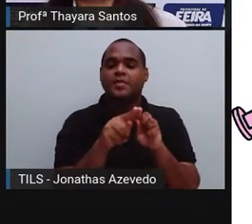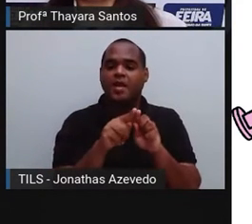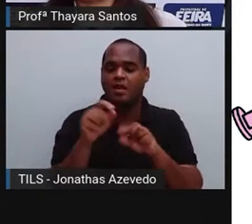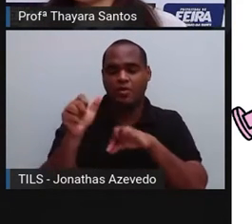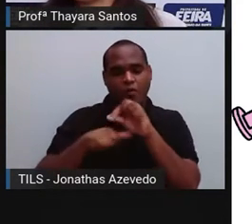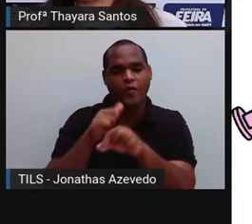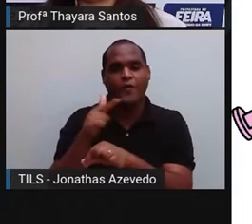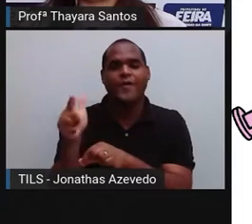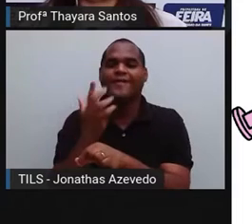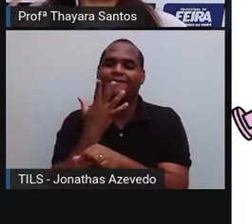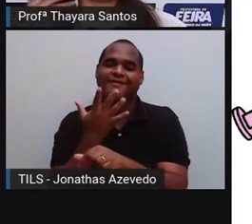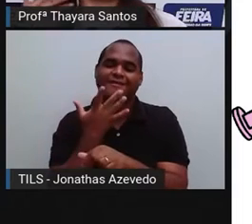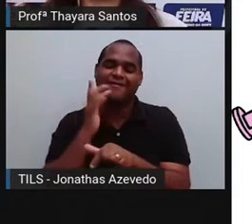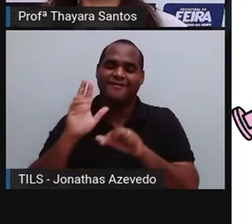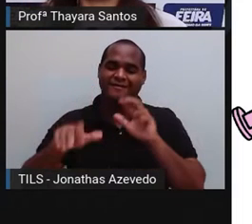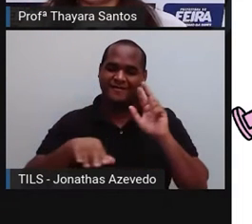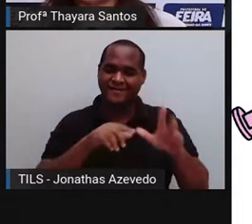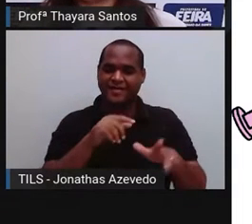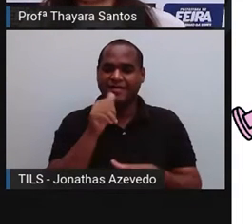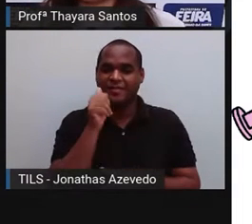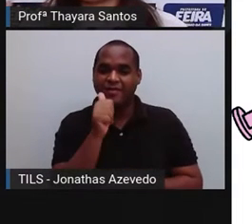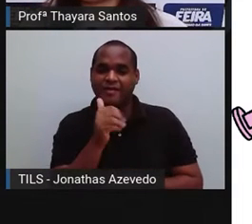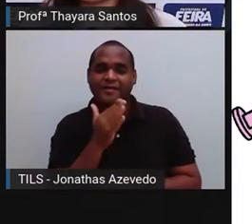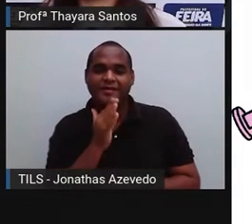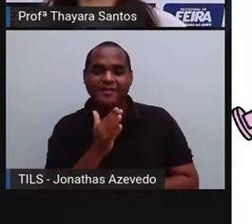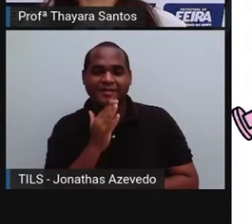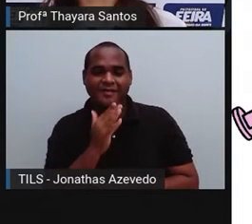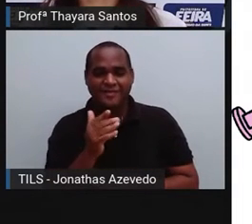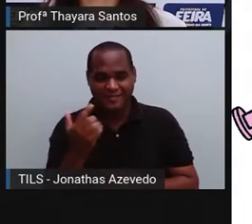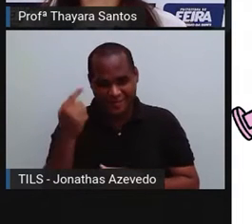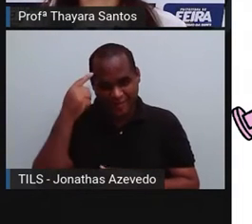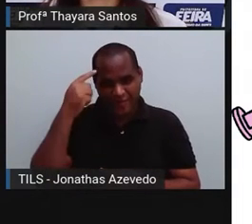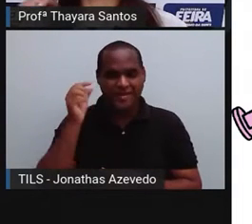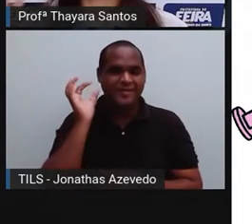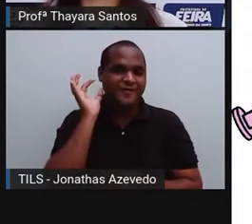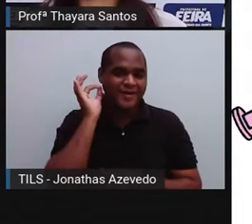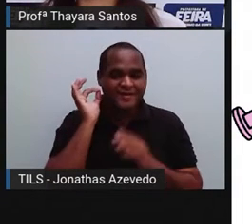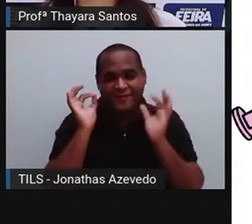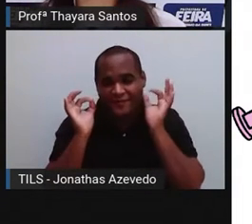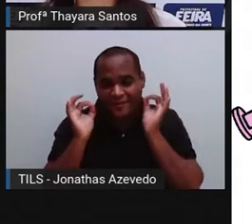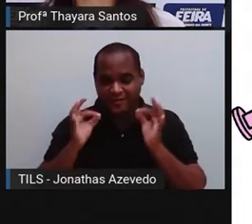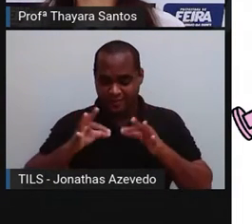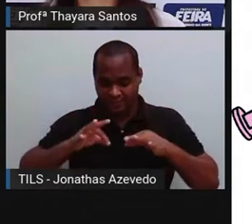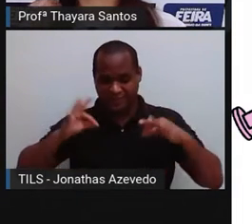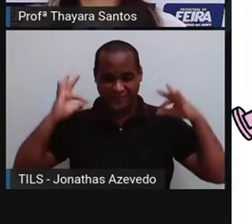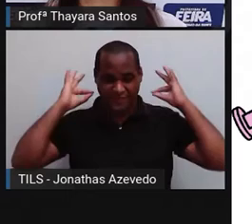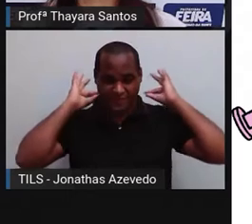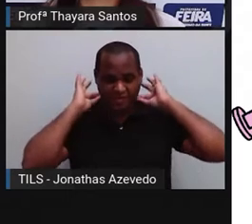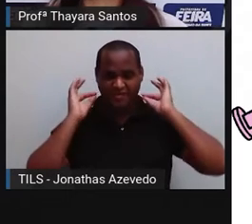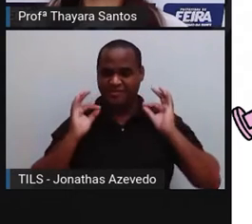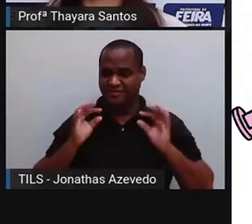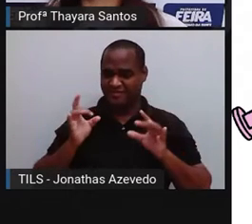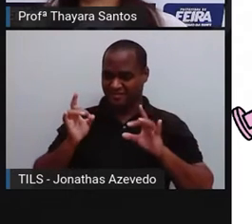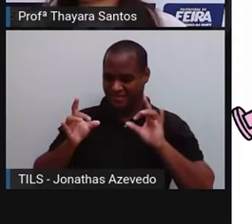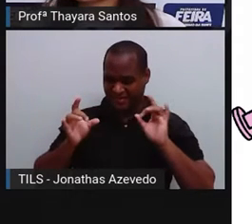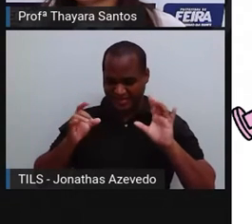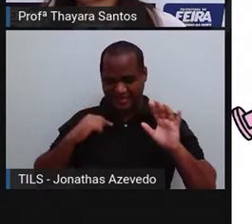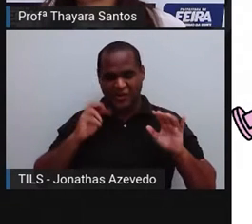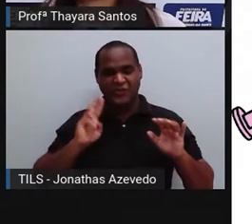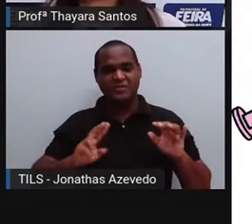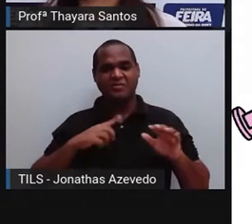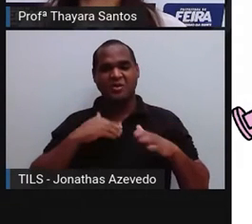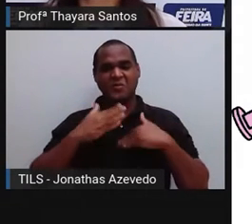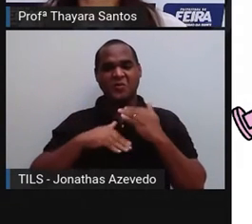cor, vira uma outra cor. As meninas entendem bem isso. Quando a gente compra bijuteria, a gente usa aí algumas vezes, daqui a pouco mudou de cor,